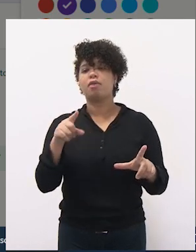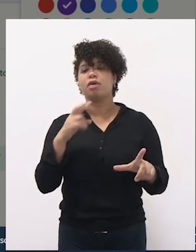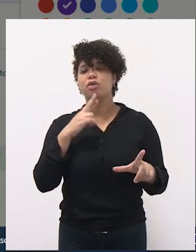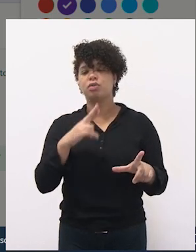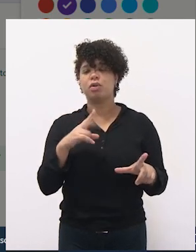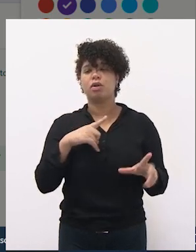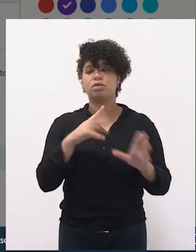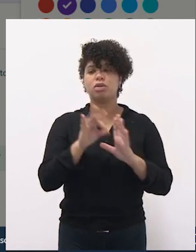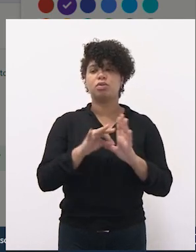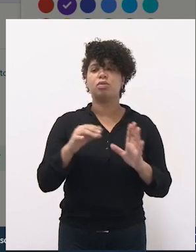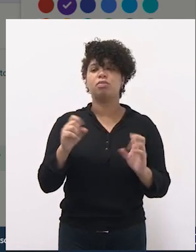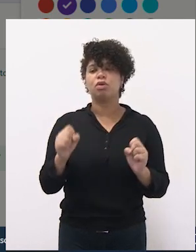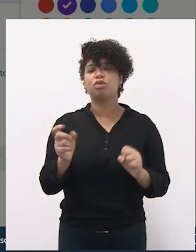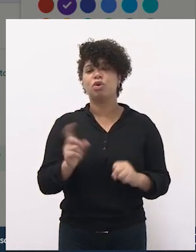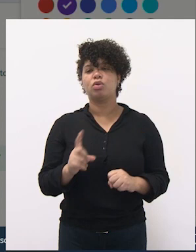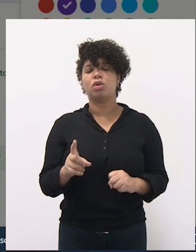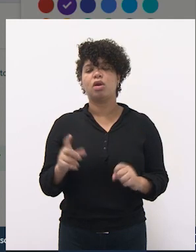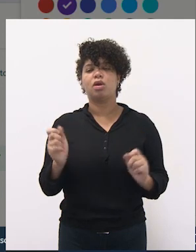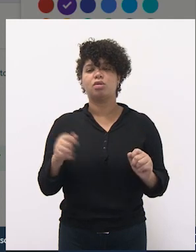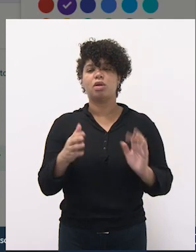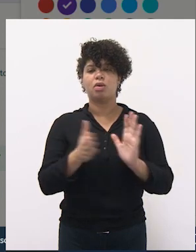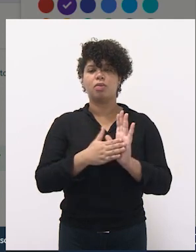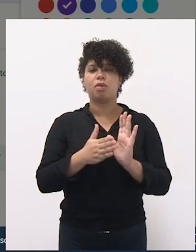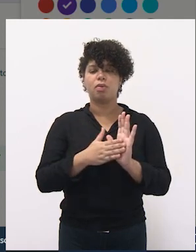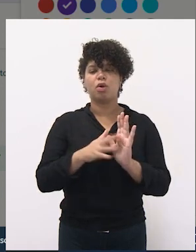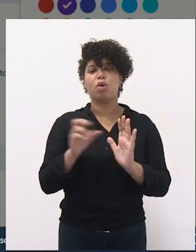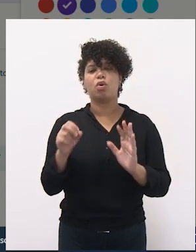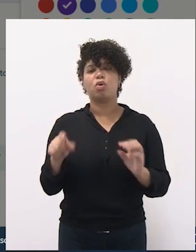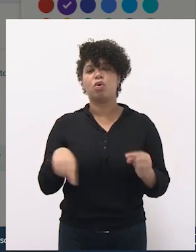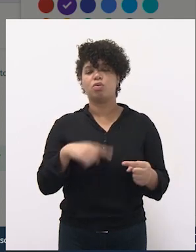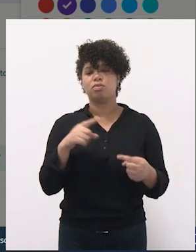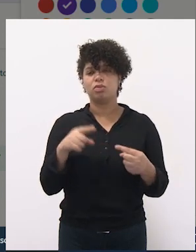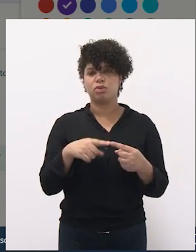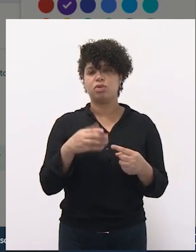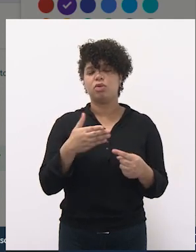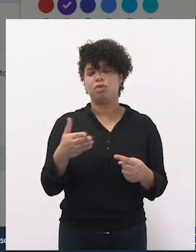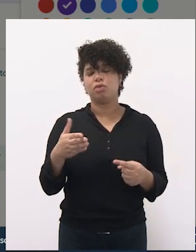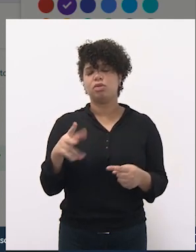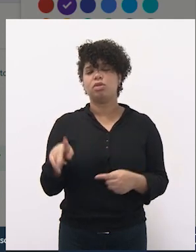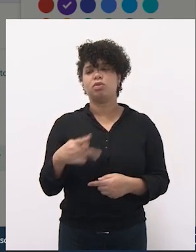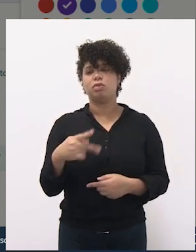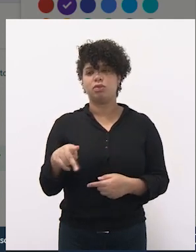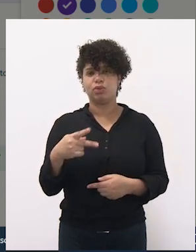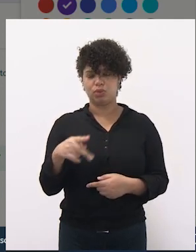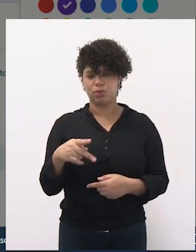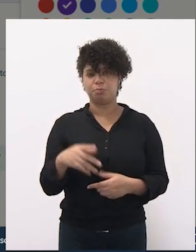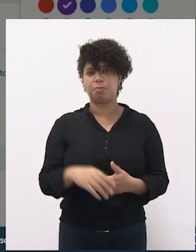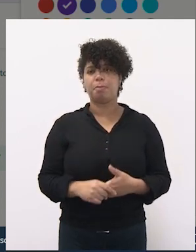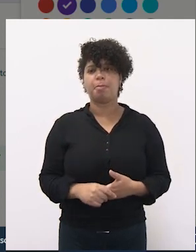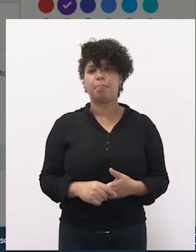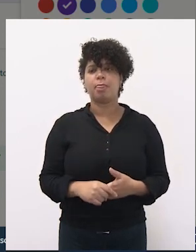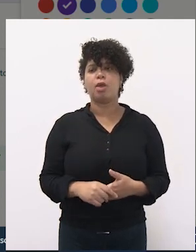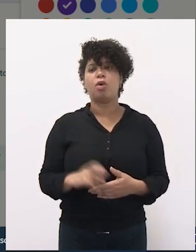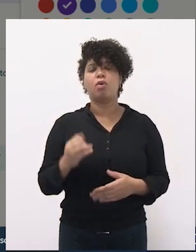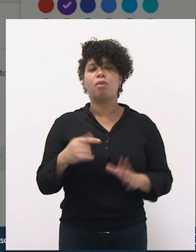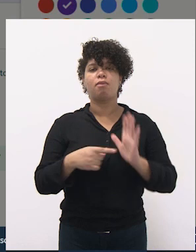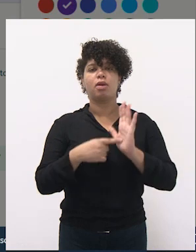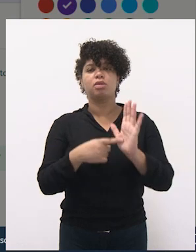texto. Então, vai da proposta e do objetivo de vocês, professores.